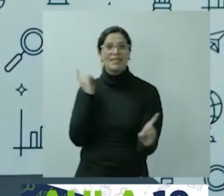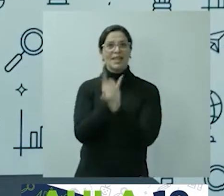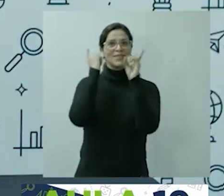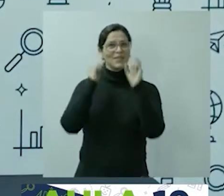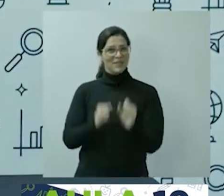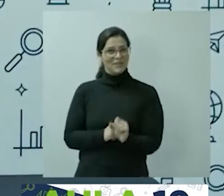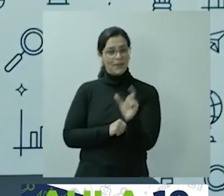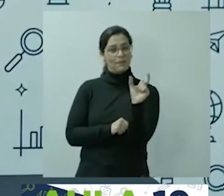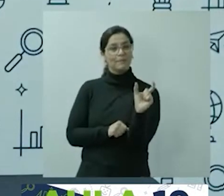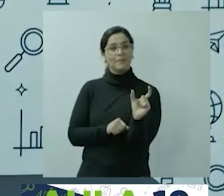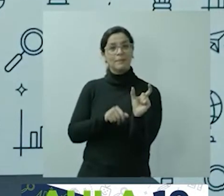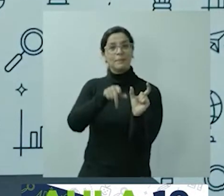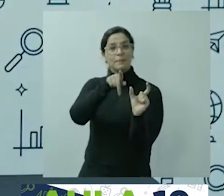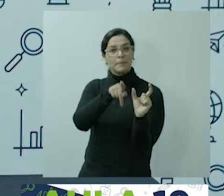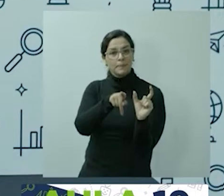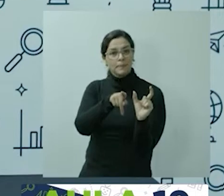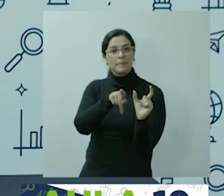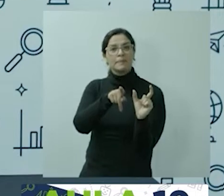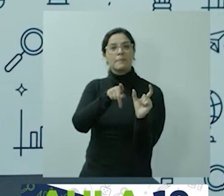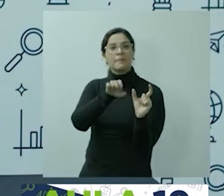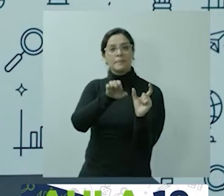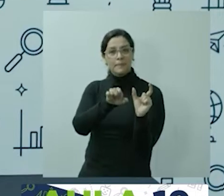desvendamos?